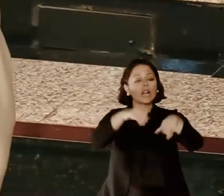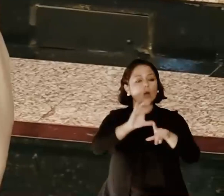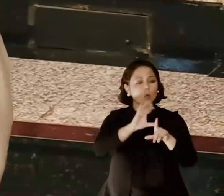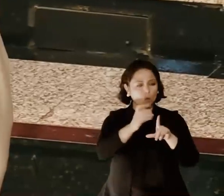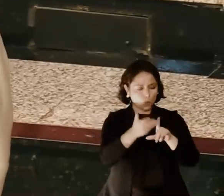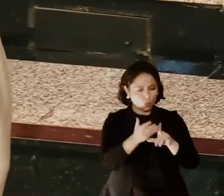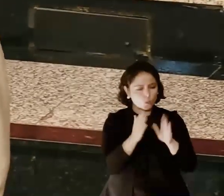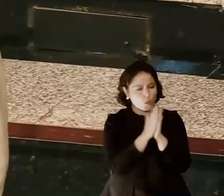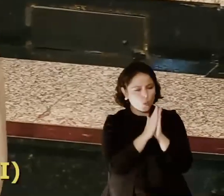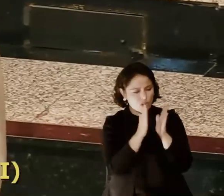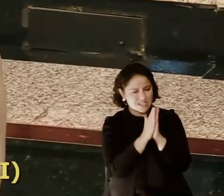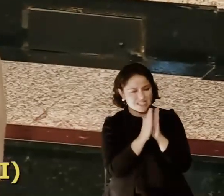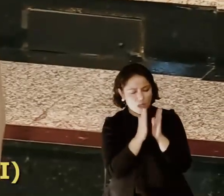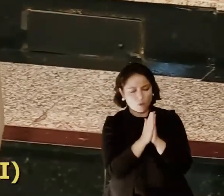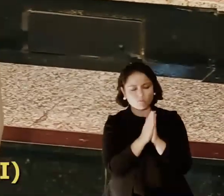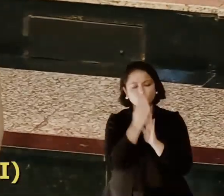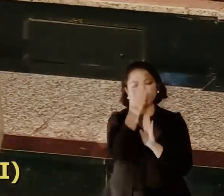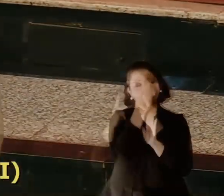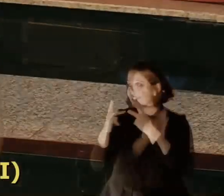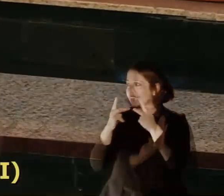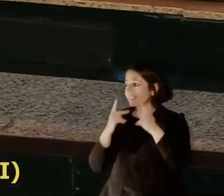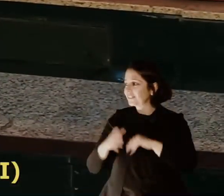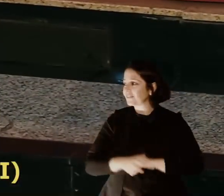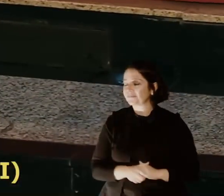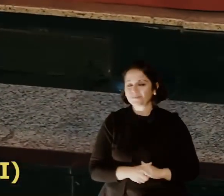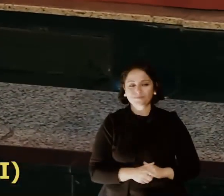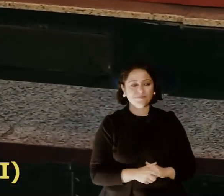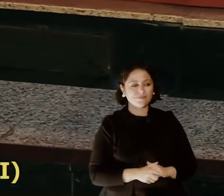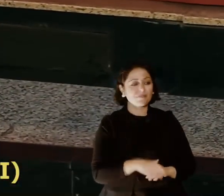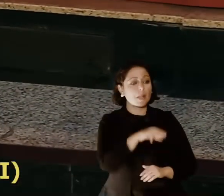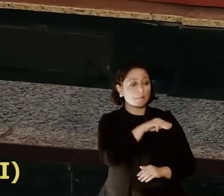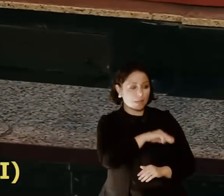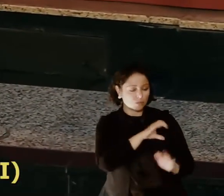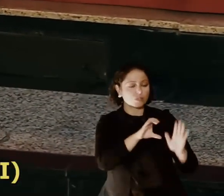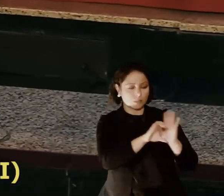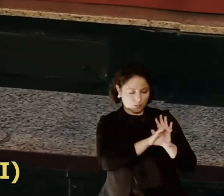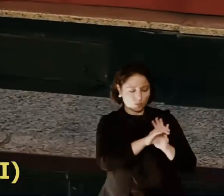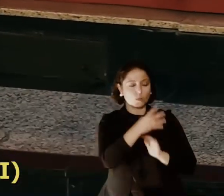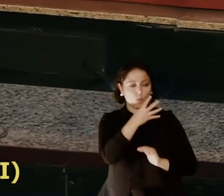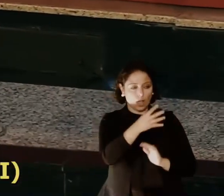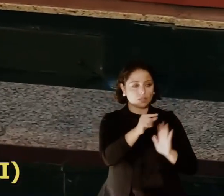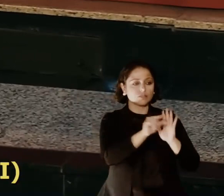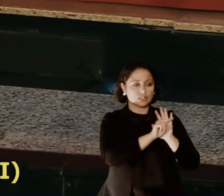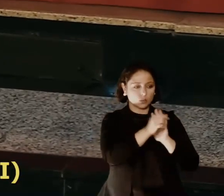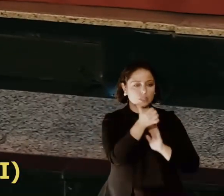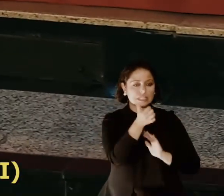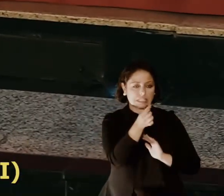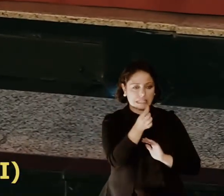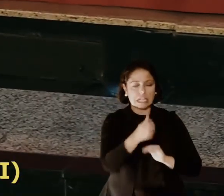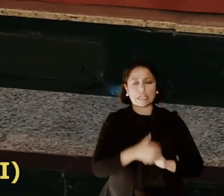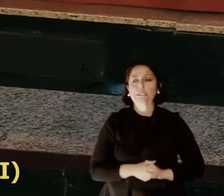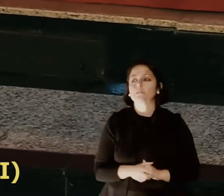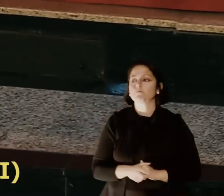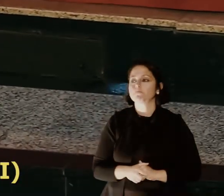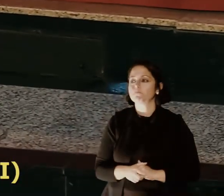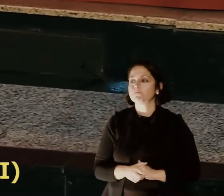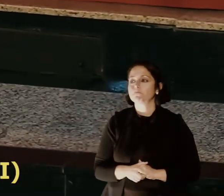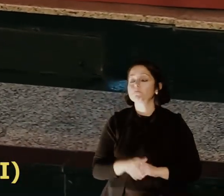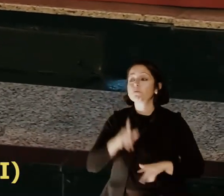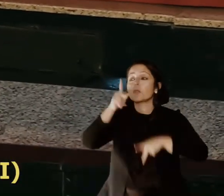culto, nesta oração, nesse texto. Mateus 4, 16. Vamos ler juntos?